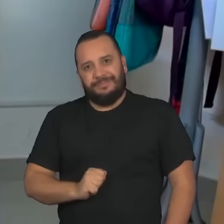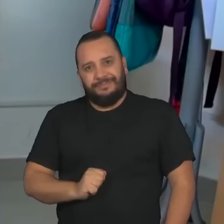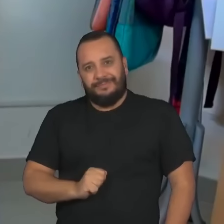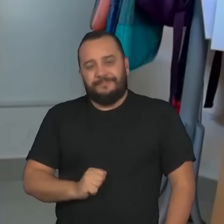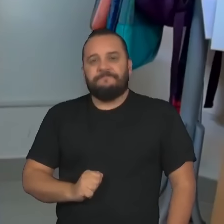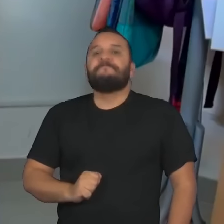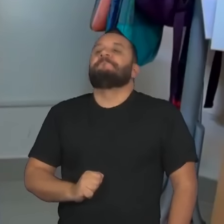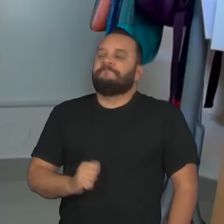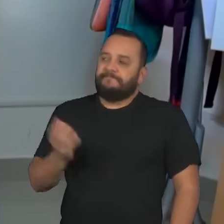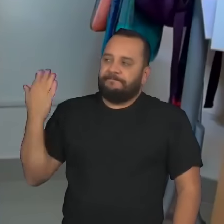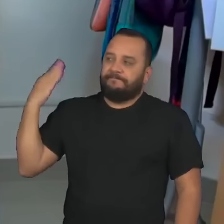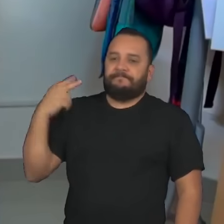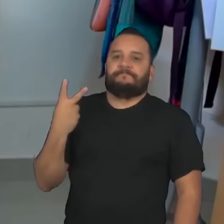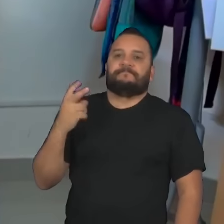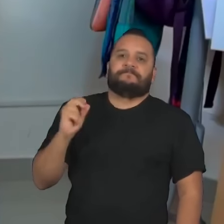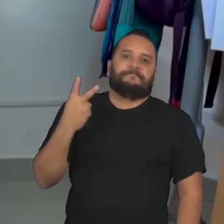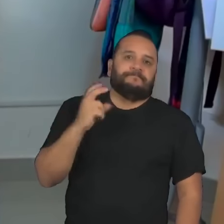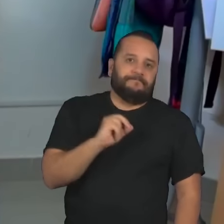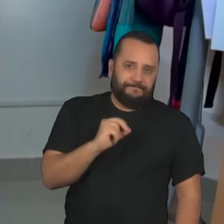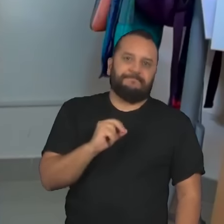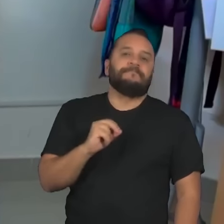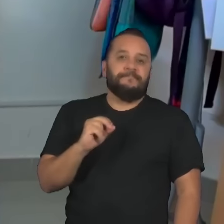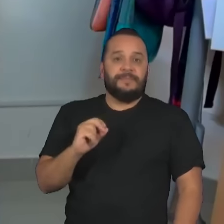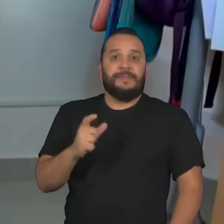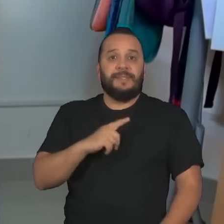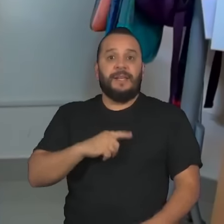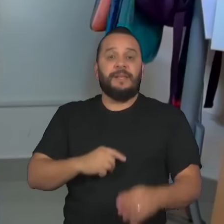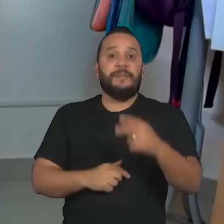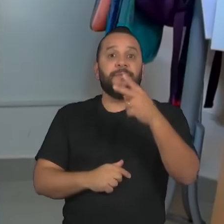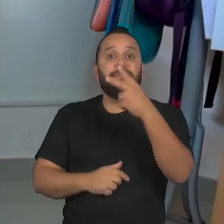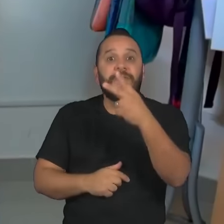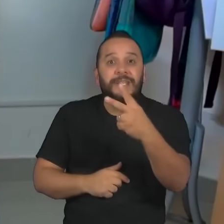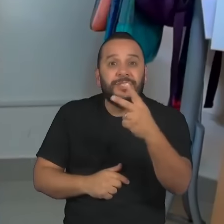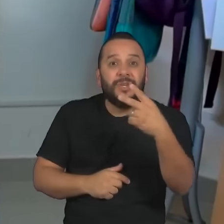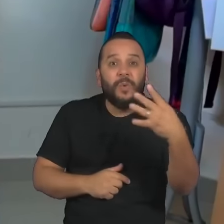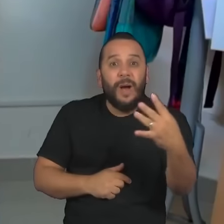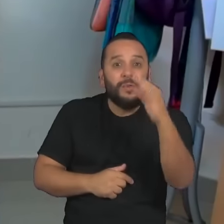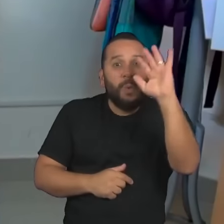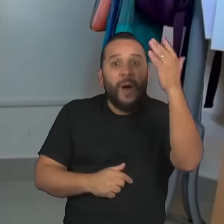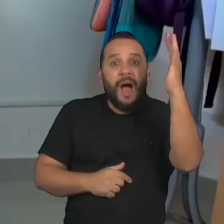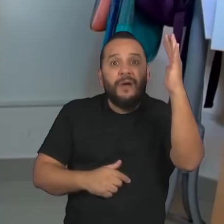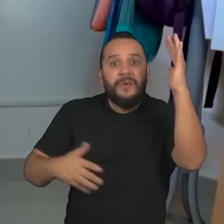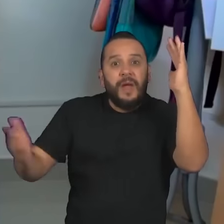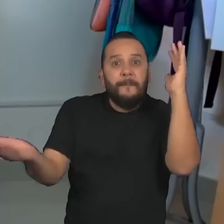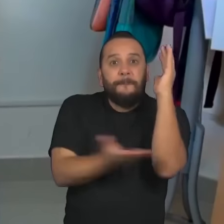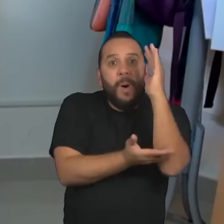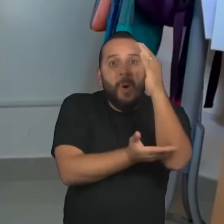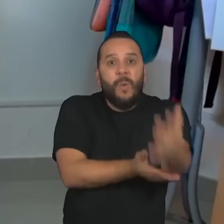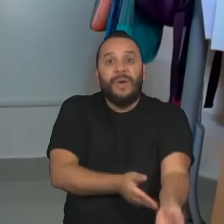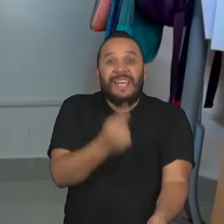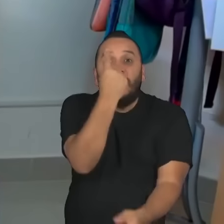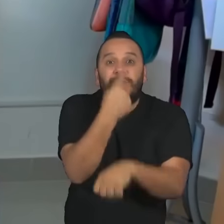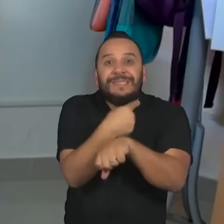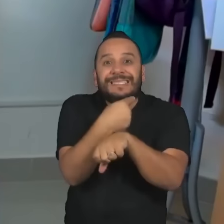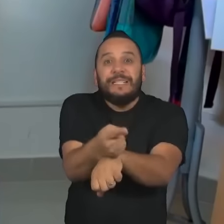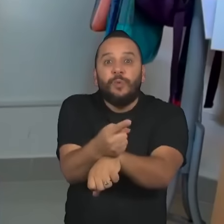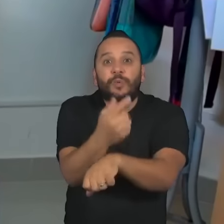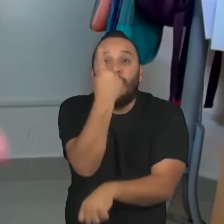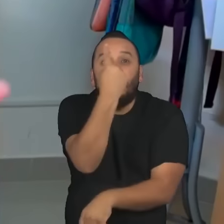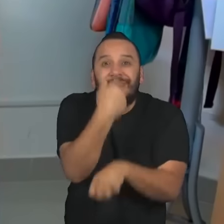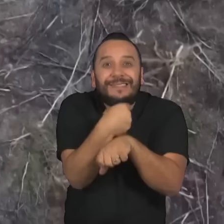2020 foi contabilizado a perda de 24 árvores por segundo durante o ano todo. Gente, é